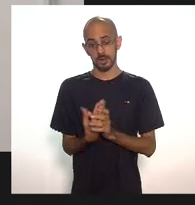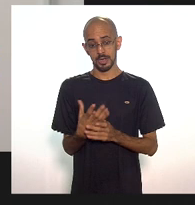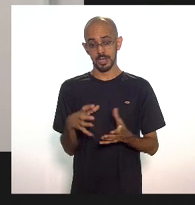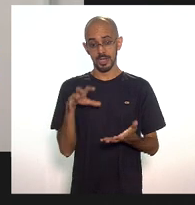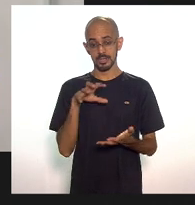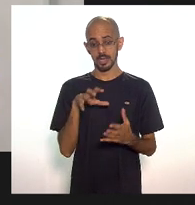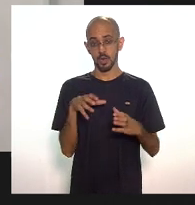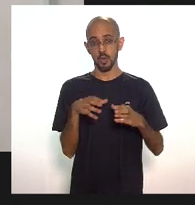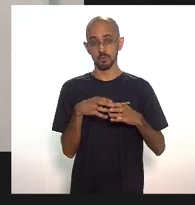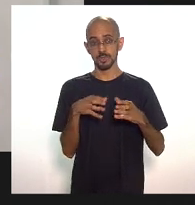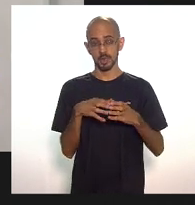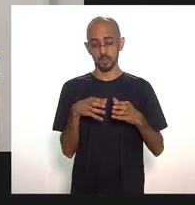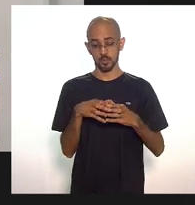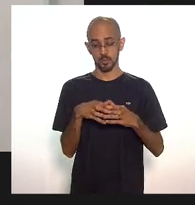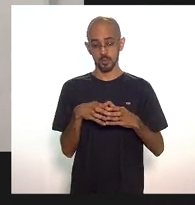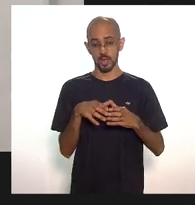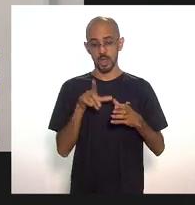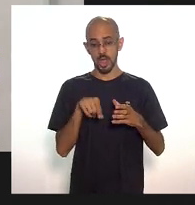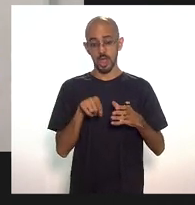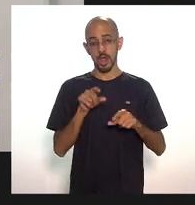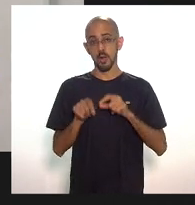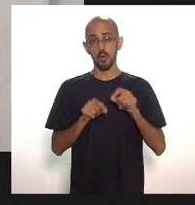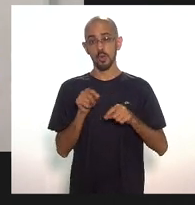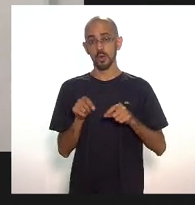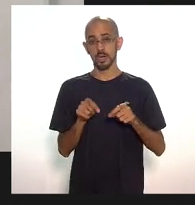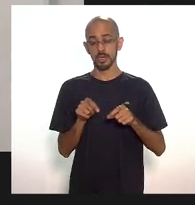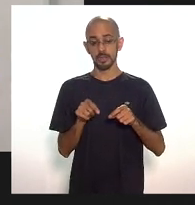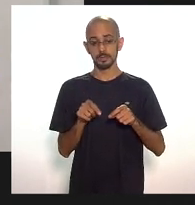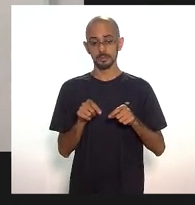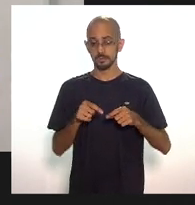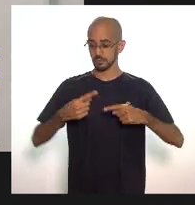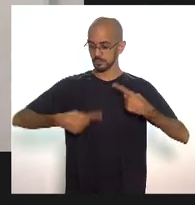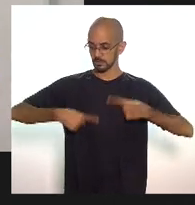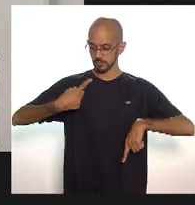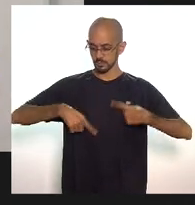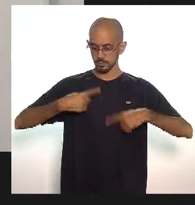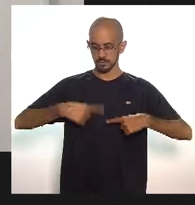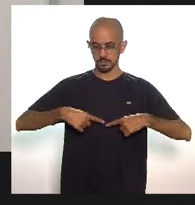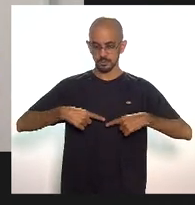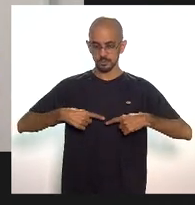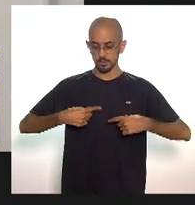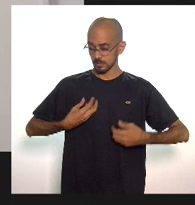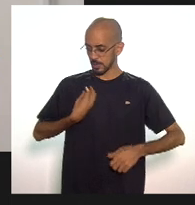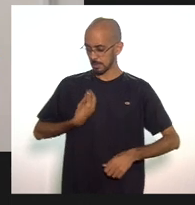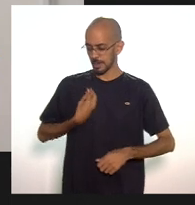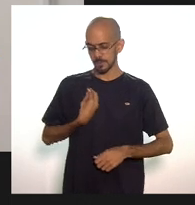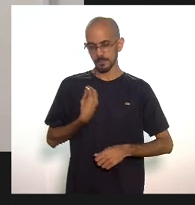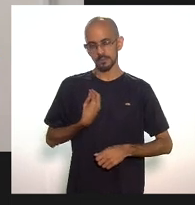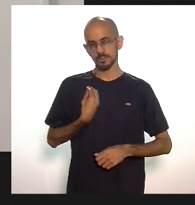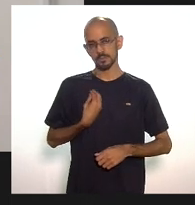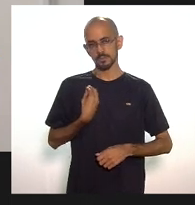para que justamente nós possamos debater, e aí a participação, não é, do gabinete do